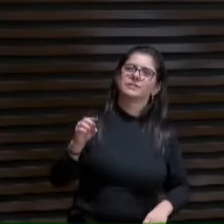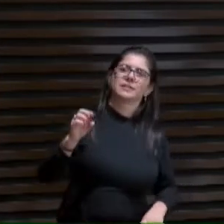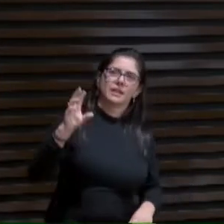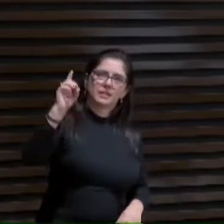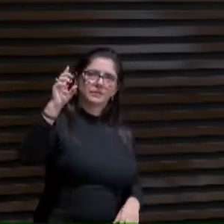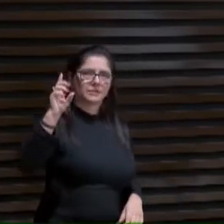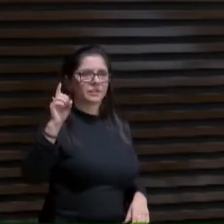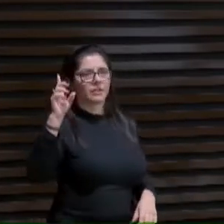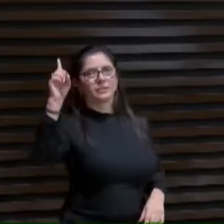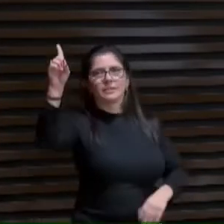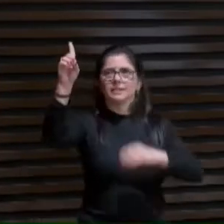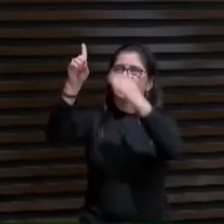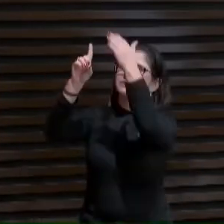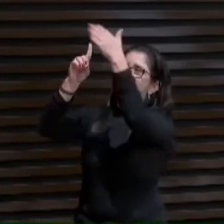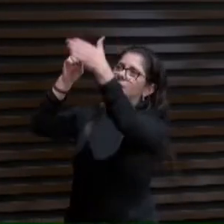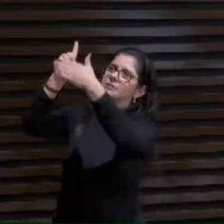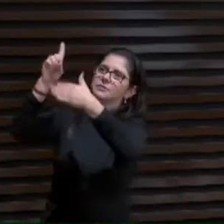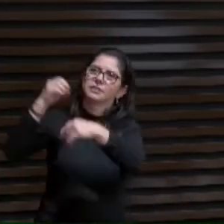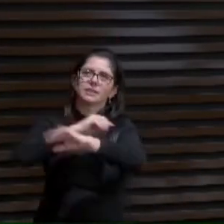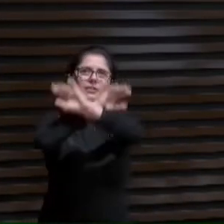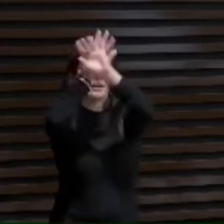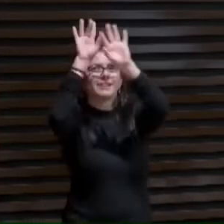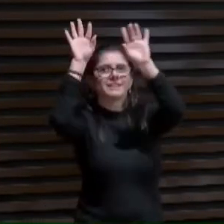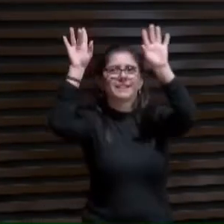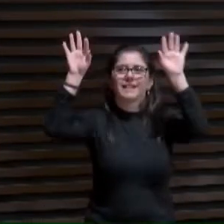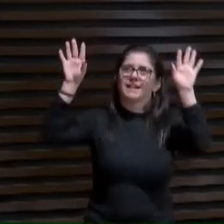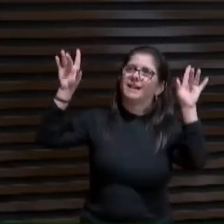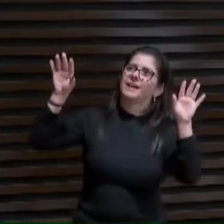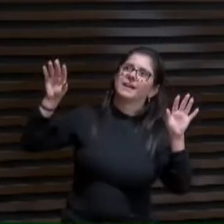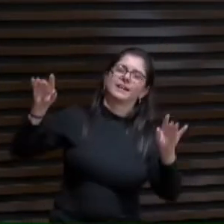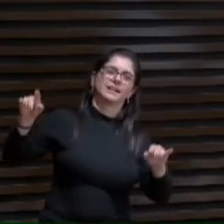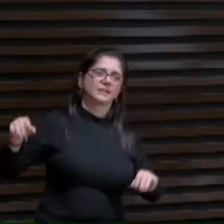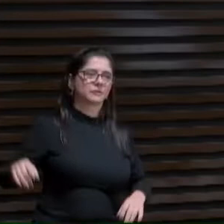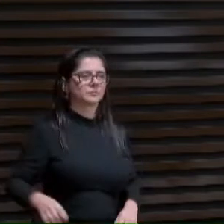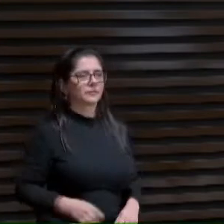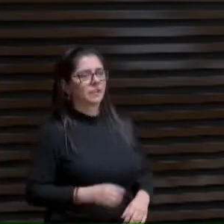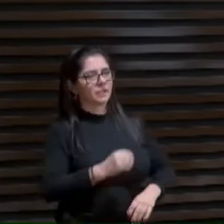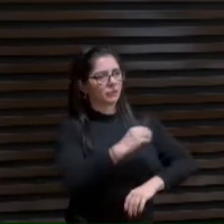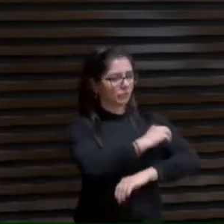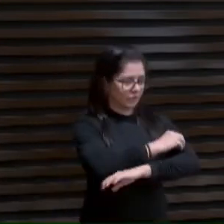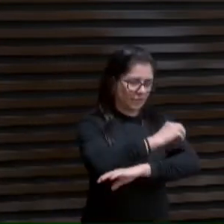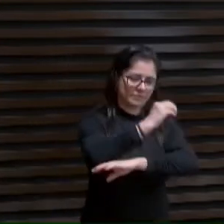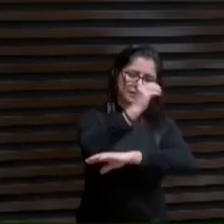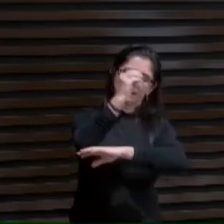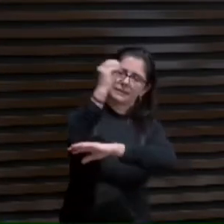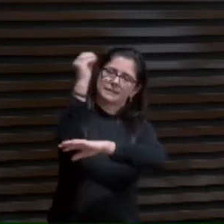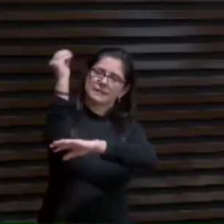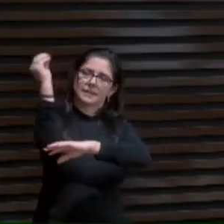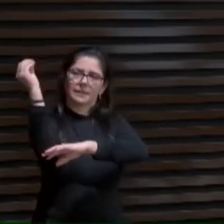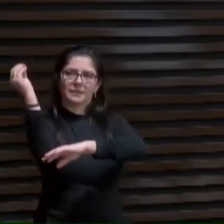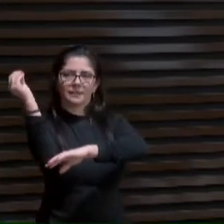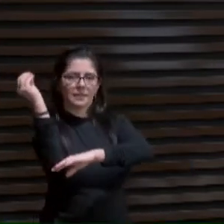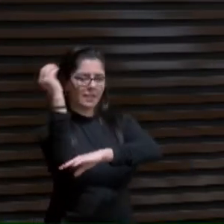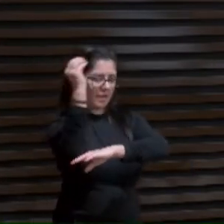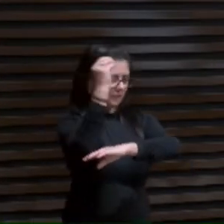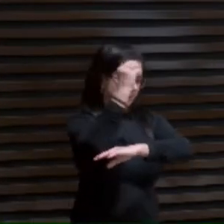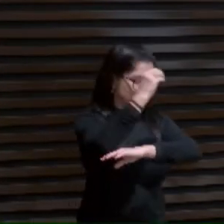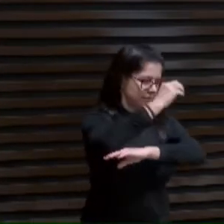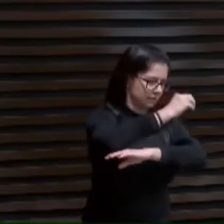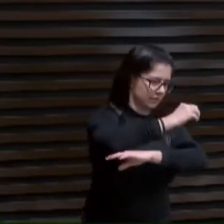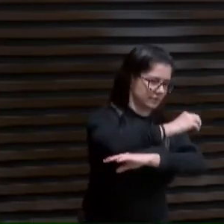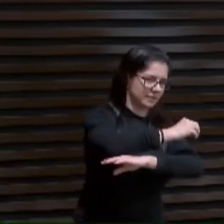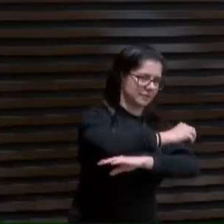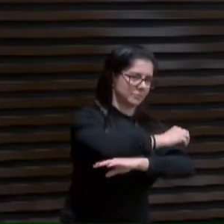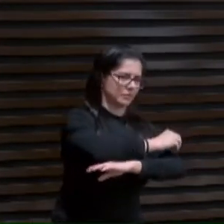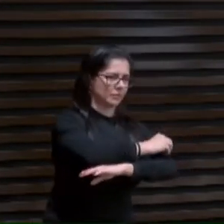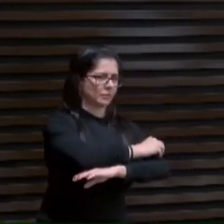Deus. Só Ele é digno de glória. Desde o amanhecer até o